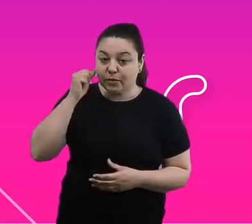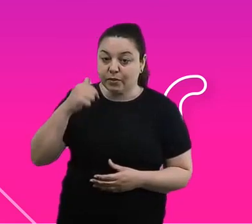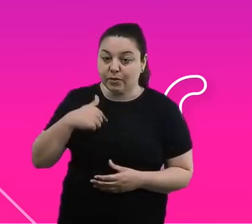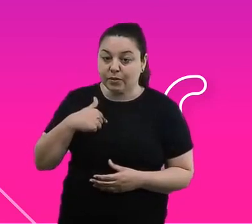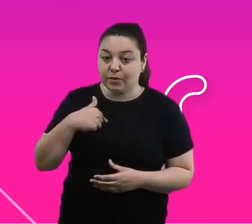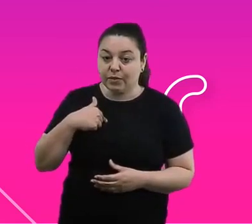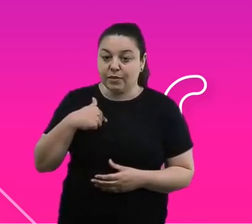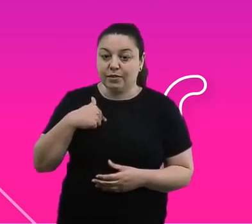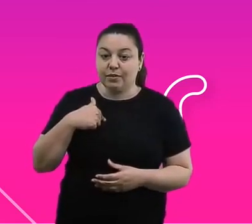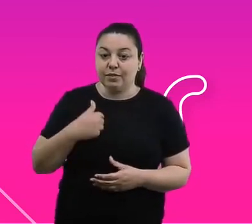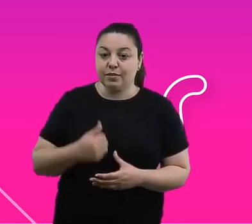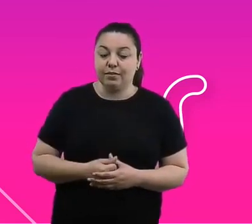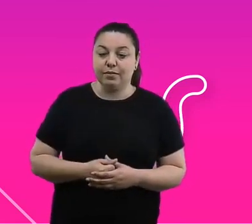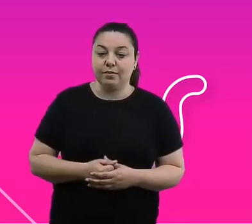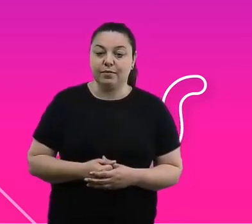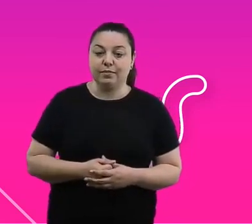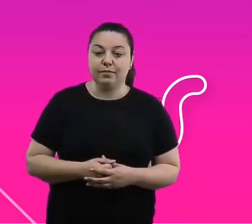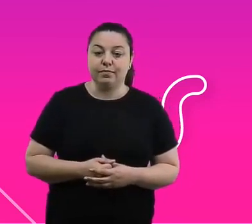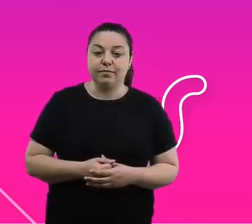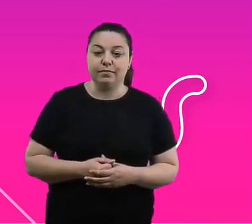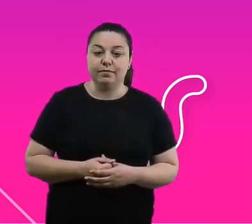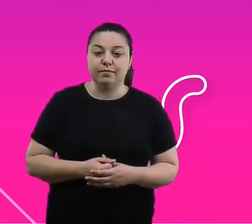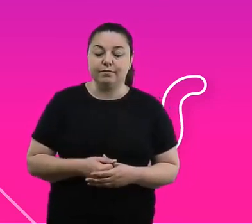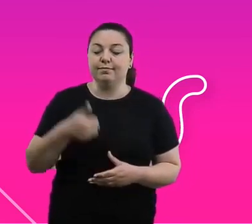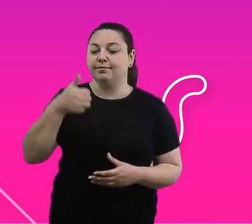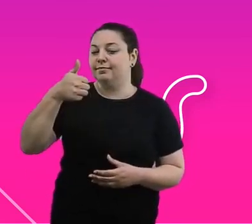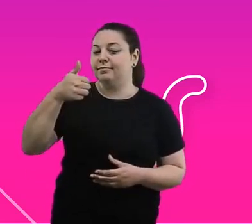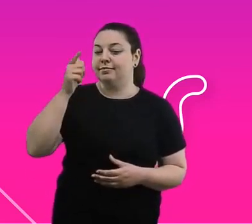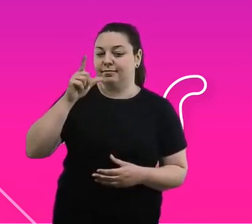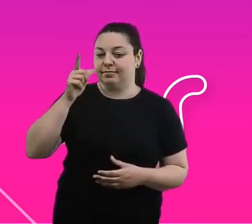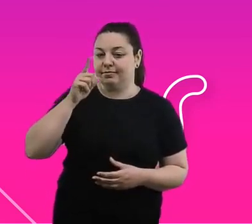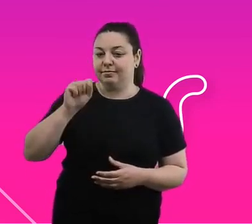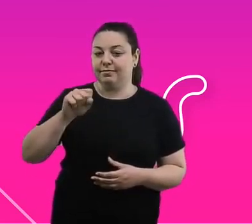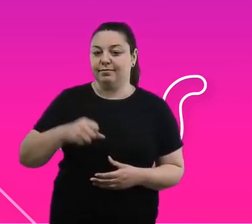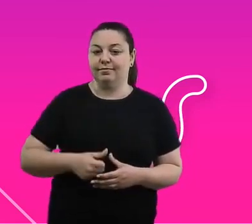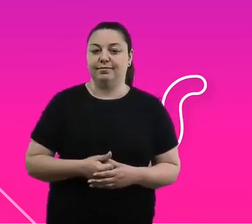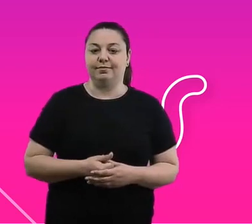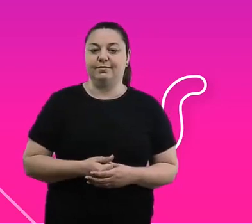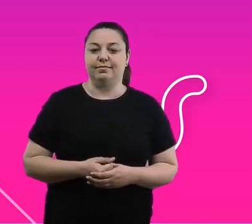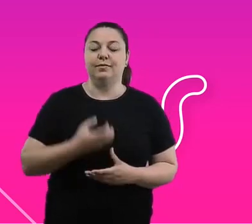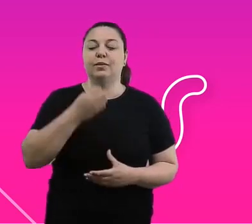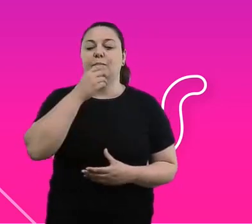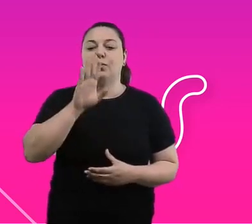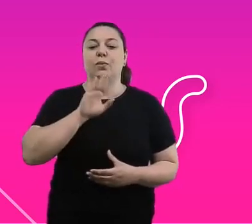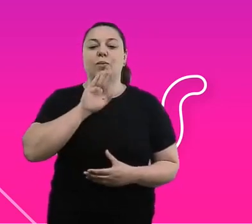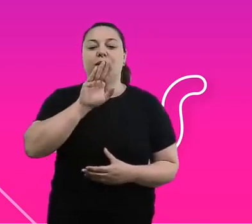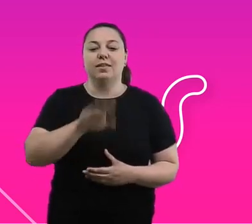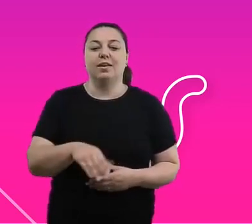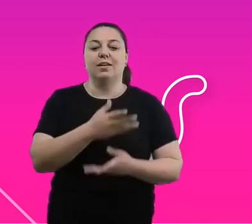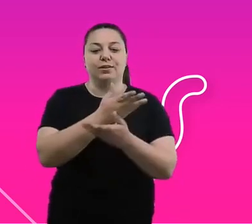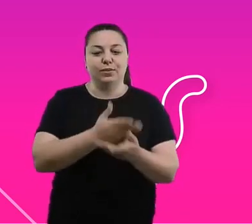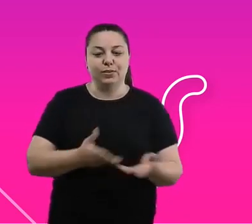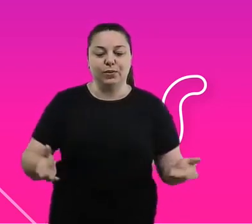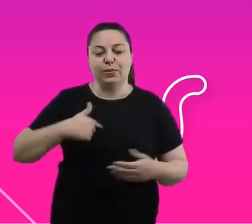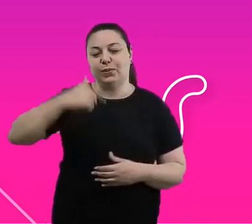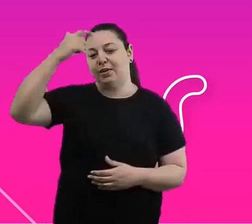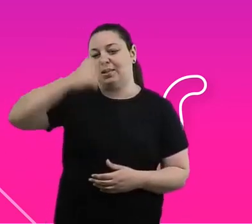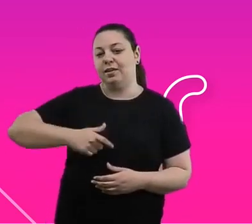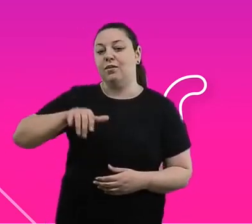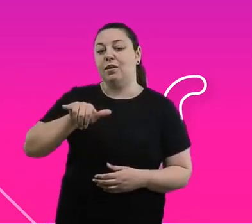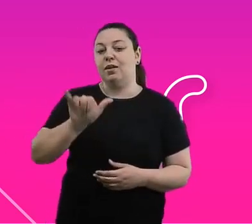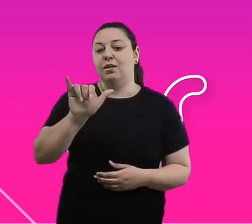processo, e é isso, vocês fizeram essa etapa toda. Acho que as perguntas estratégicas, quando vocês dividiram ali perguntas estratégicas e mapeamento de dados